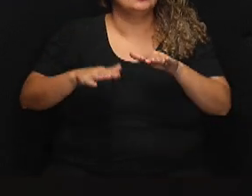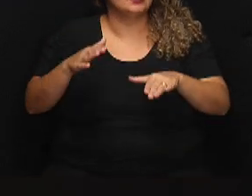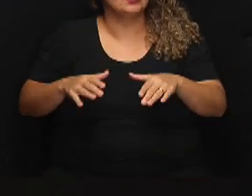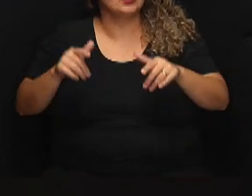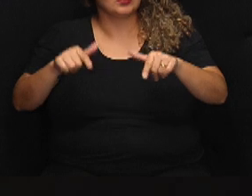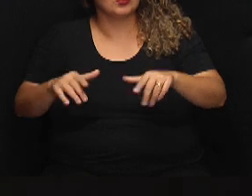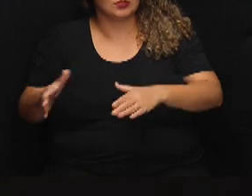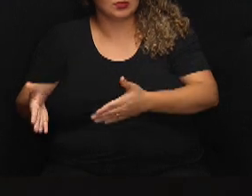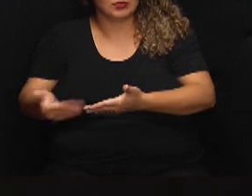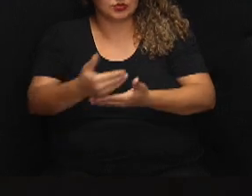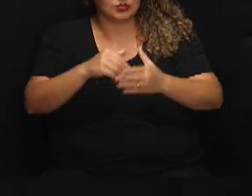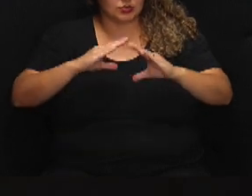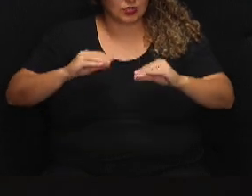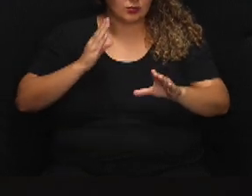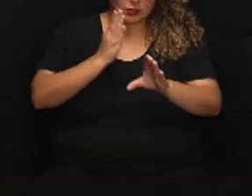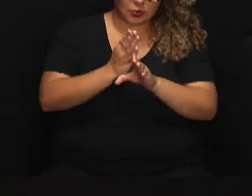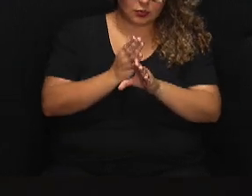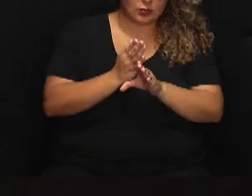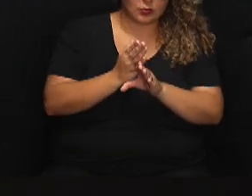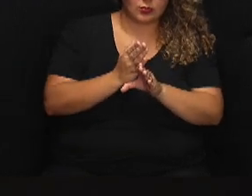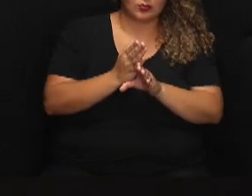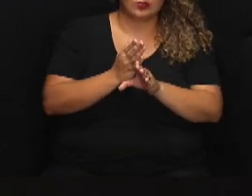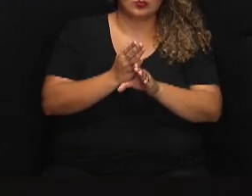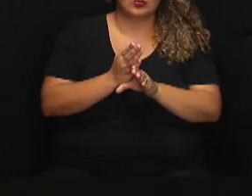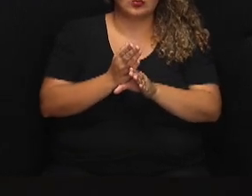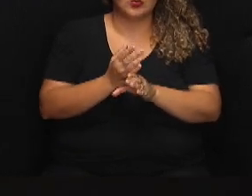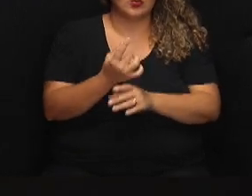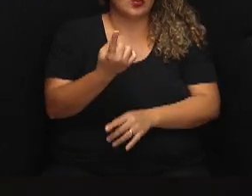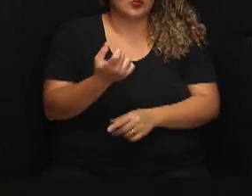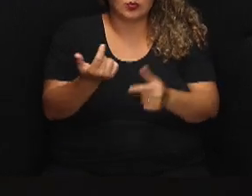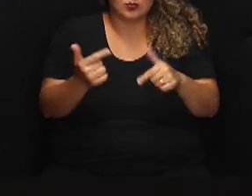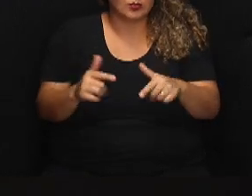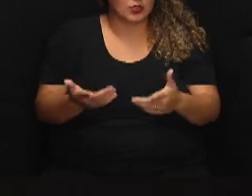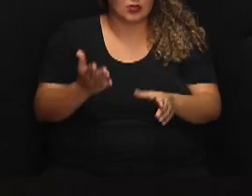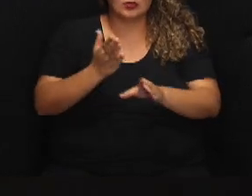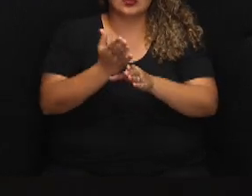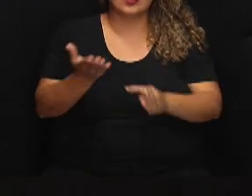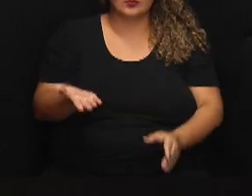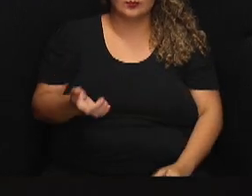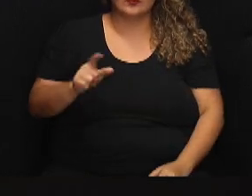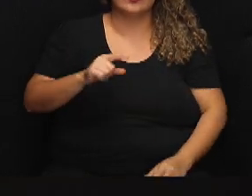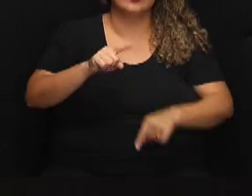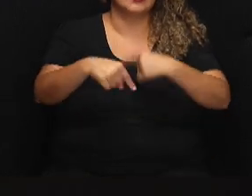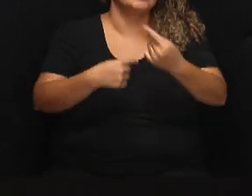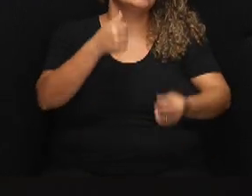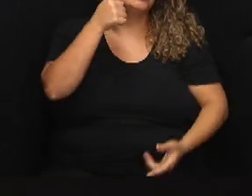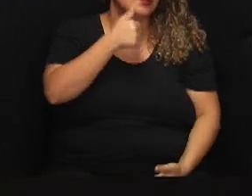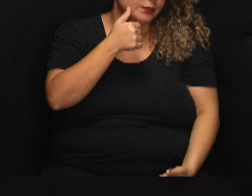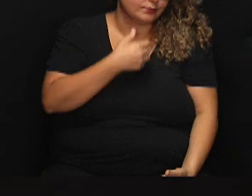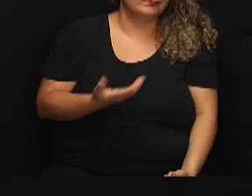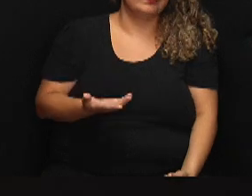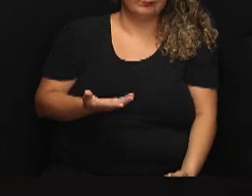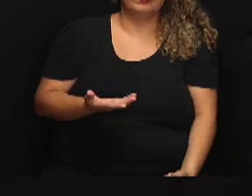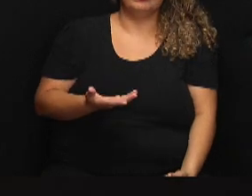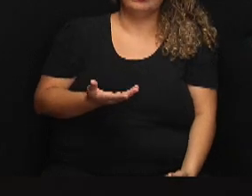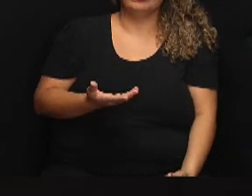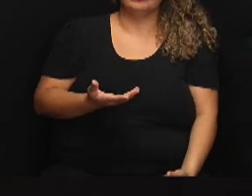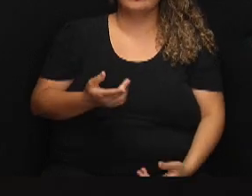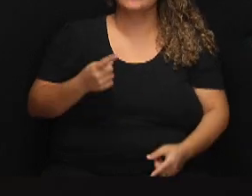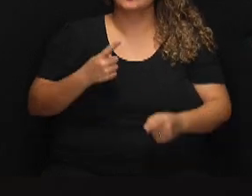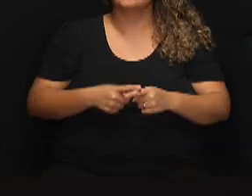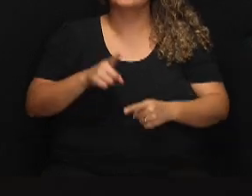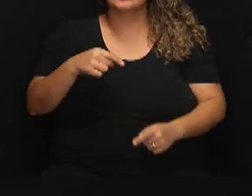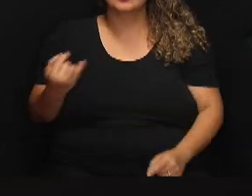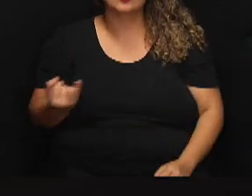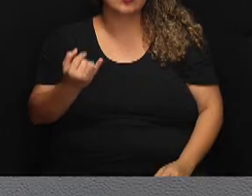de acolhimento que a gente encontra, o único espaço de acolhimento que a gente encontra são nas outras mulheres. Então, por que é tão importante,